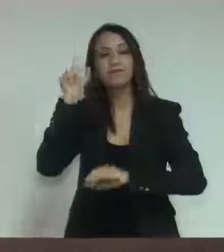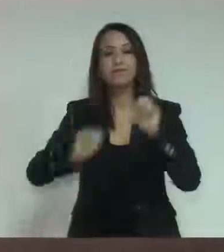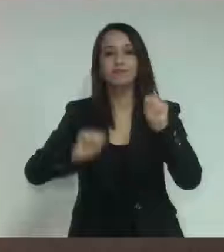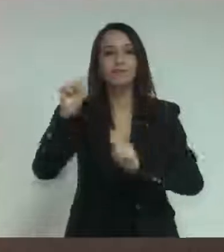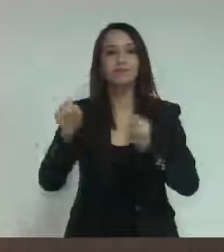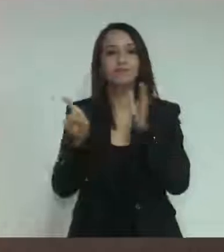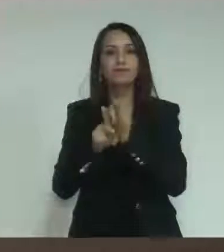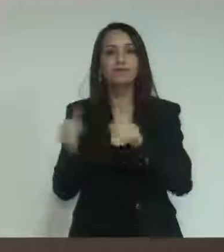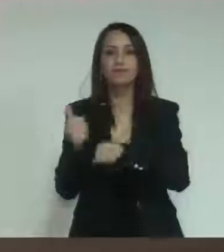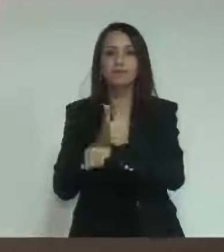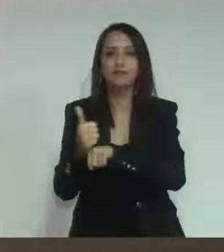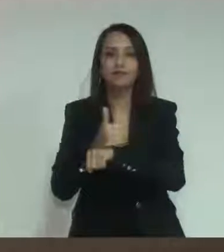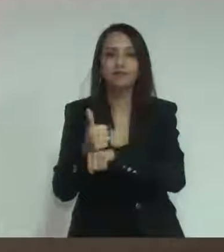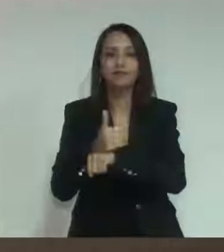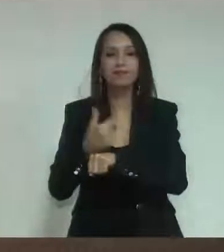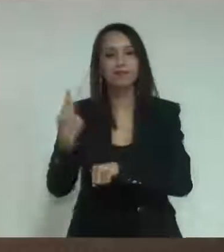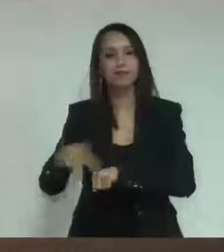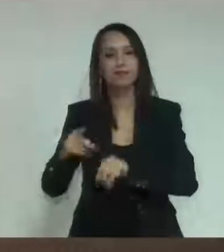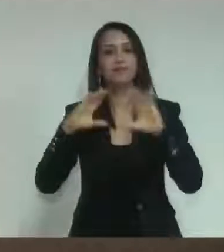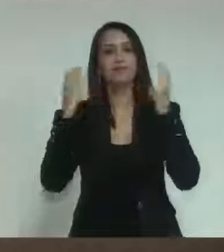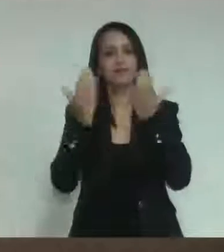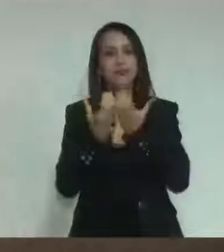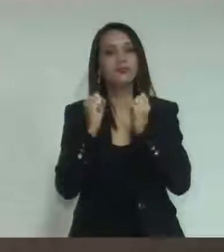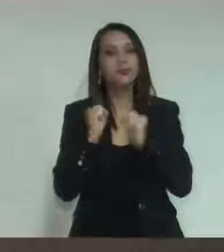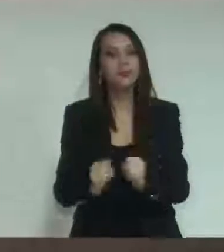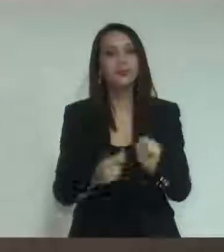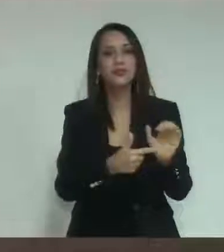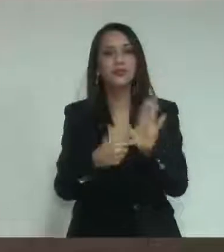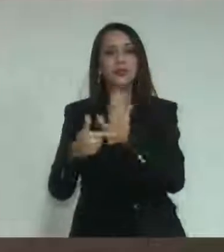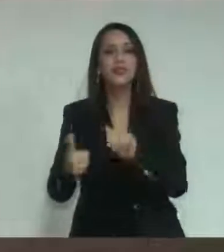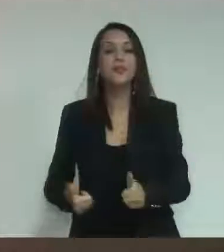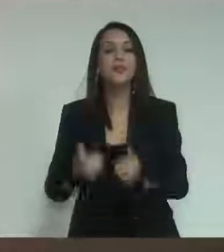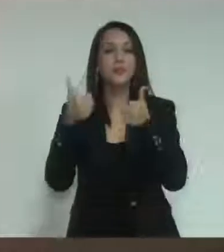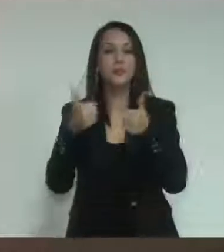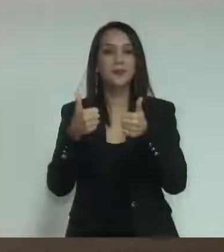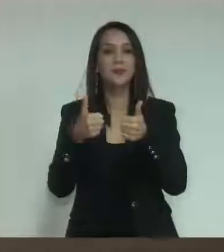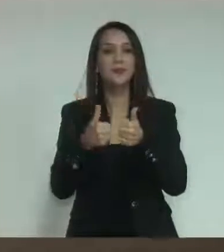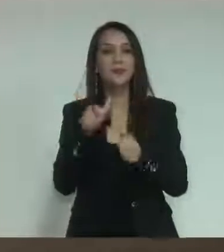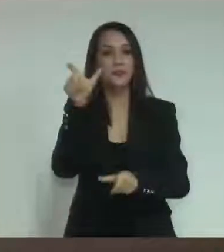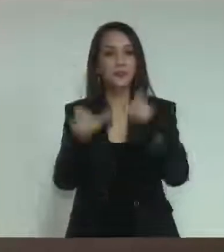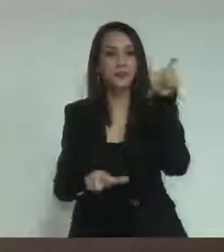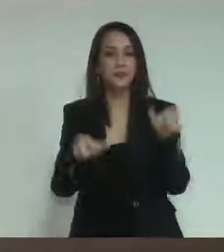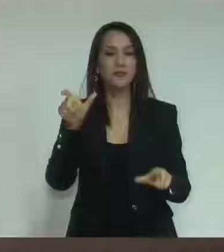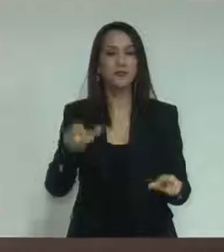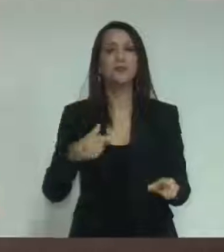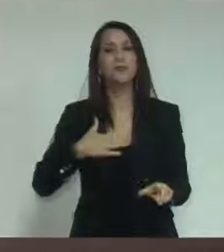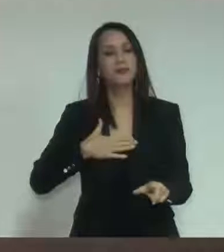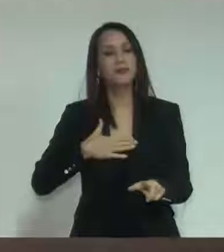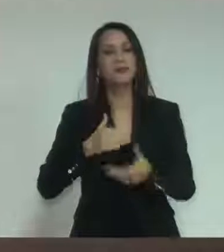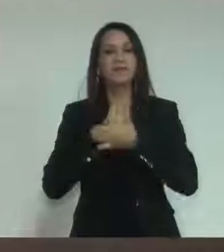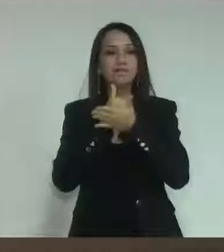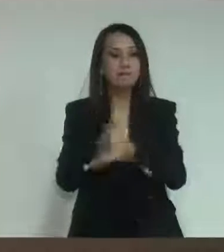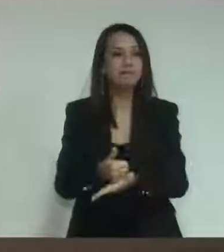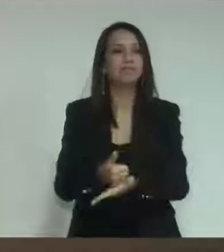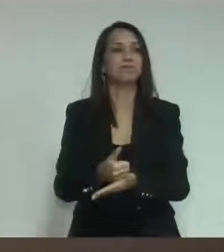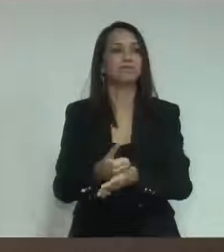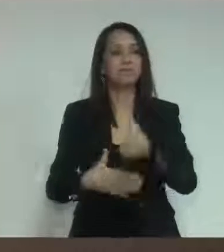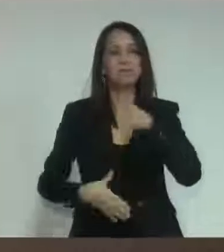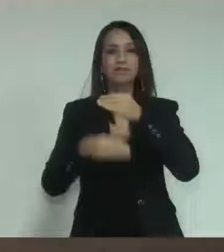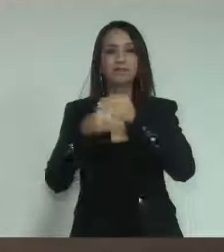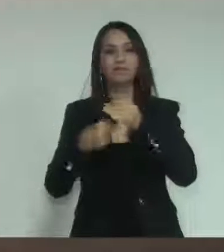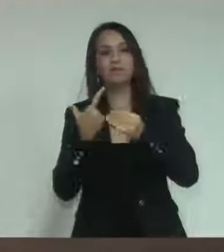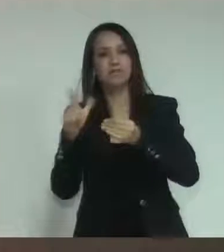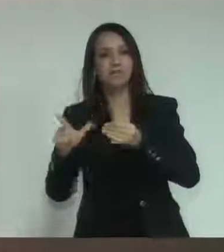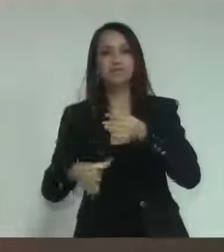que são os profissionais, e mais essa casa, nós trazemos o que há de melhor para a população. Então, a minha contribuição nas emendas, assim como